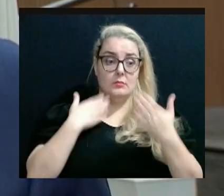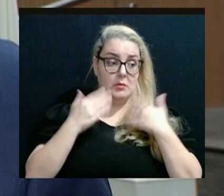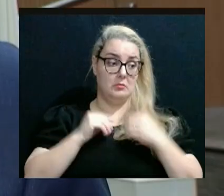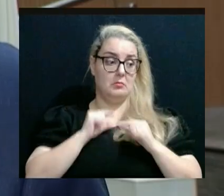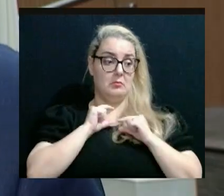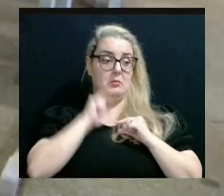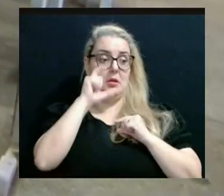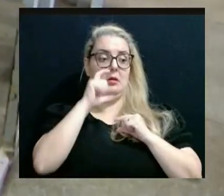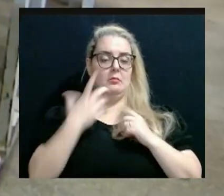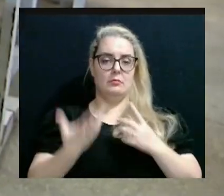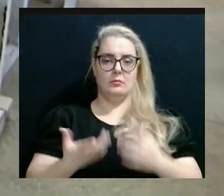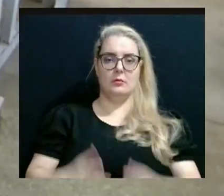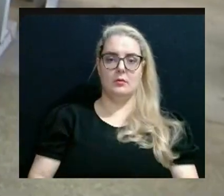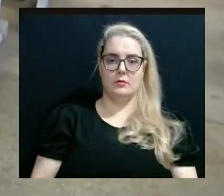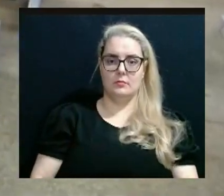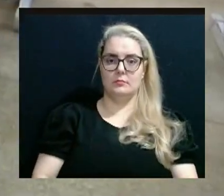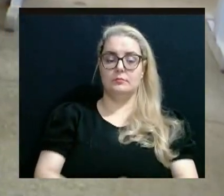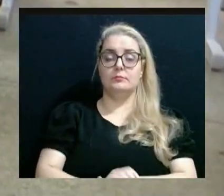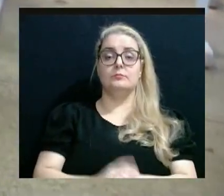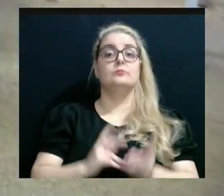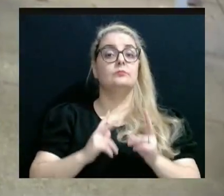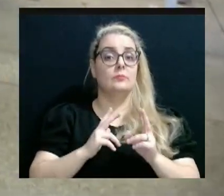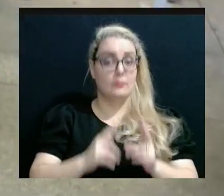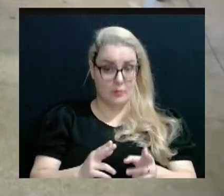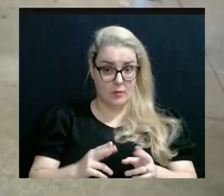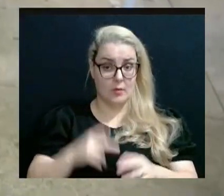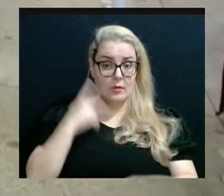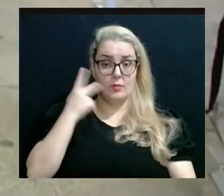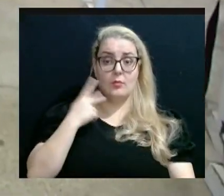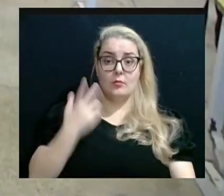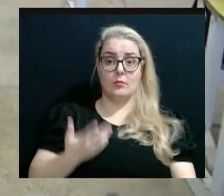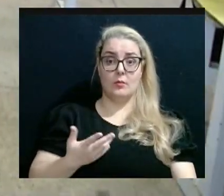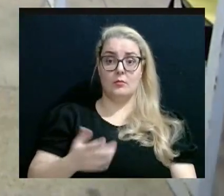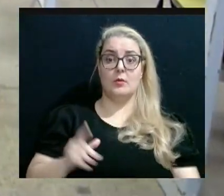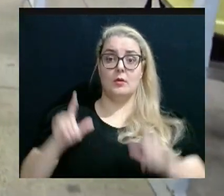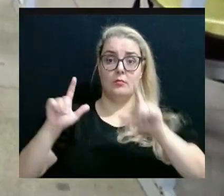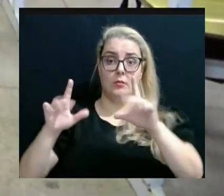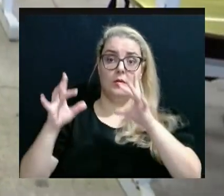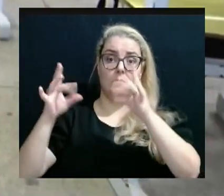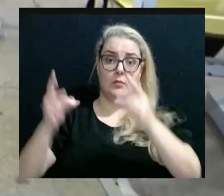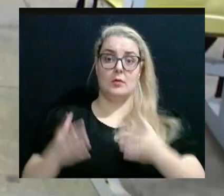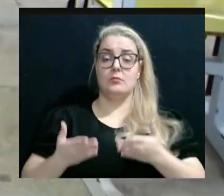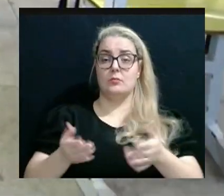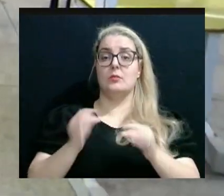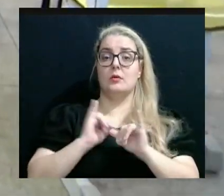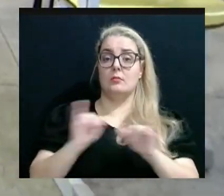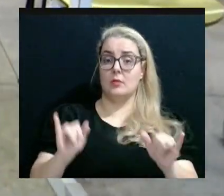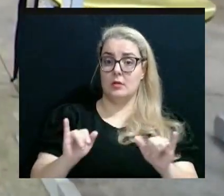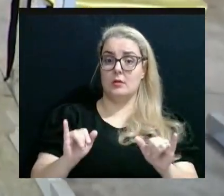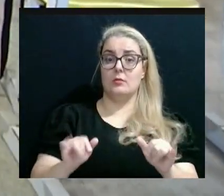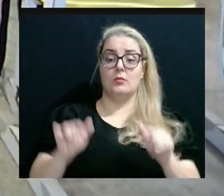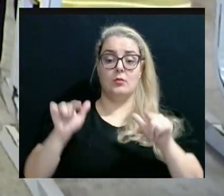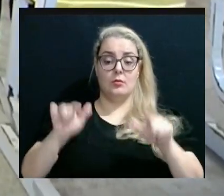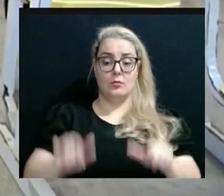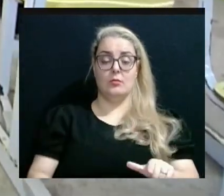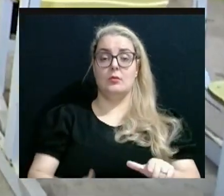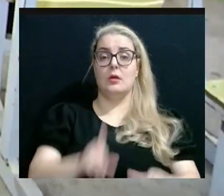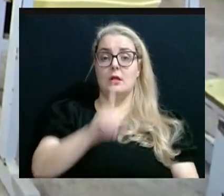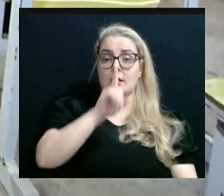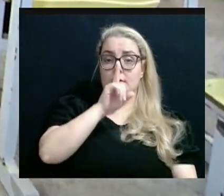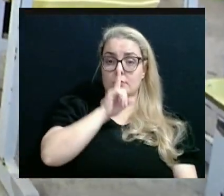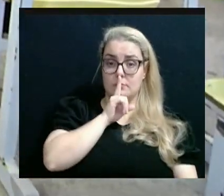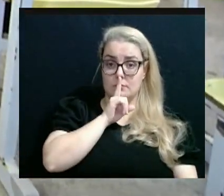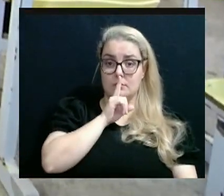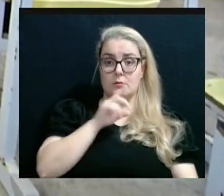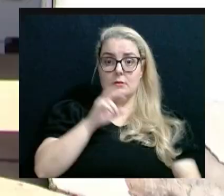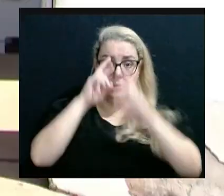som alto. De acordo com o parlamentar, as placas devem trazer a mensagem: ambiente silencioso, respeite